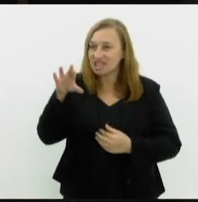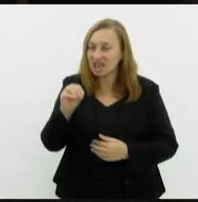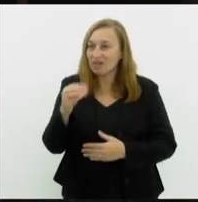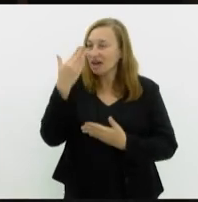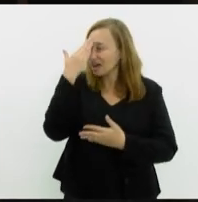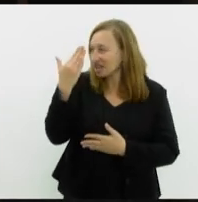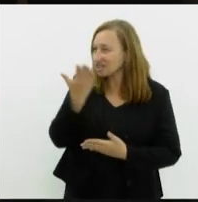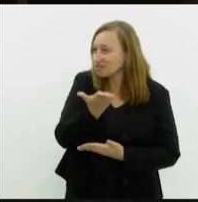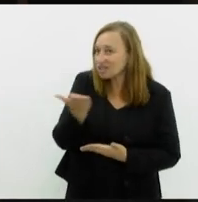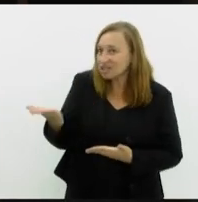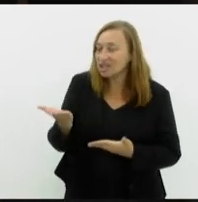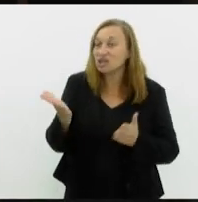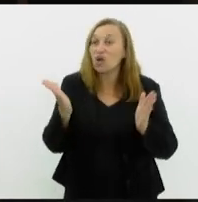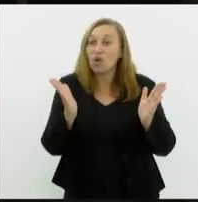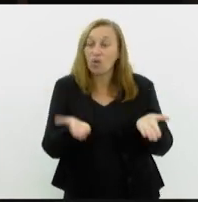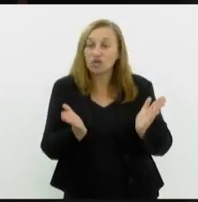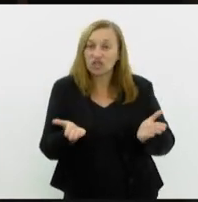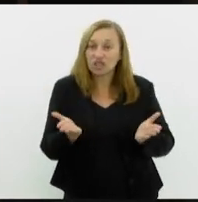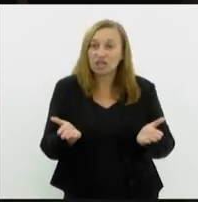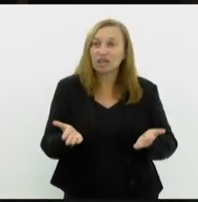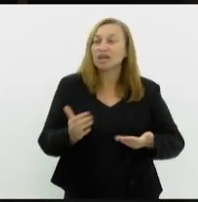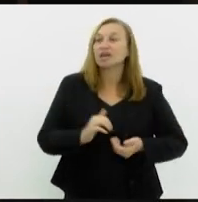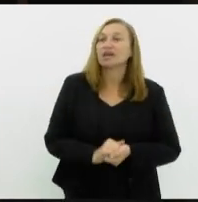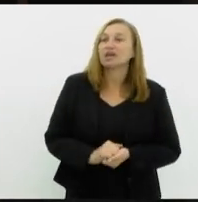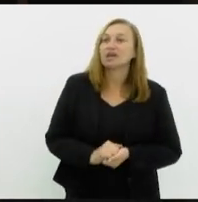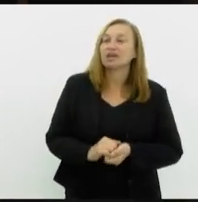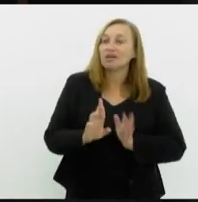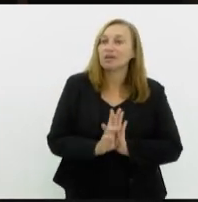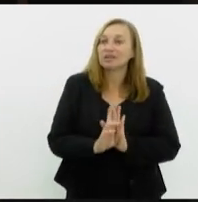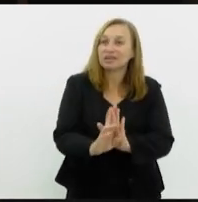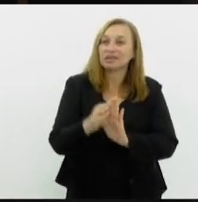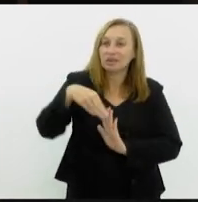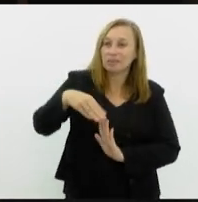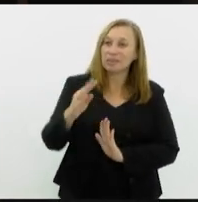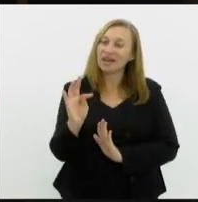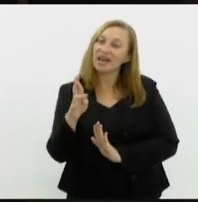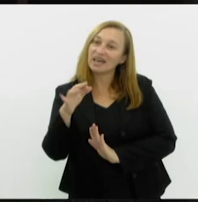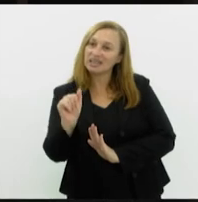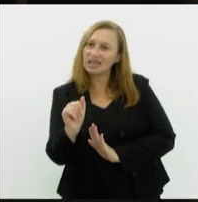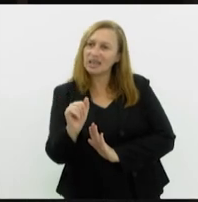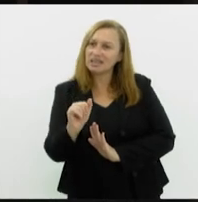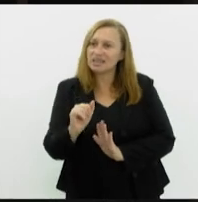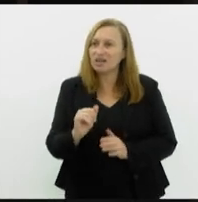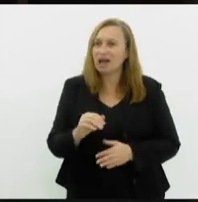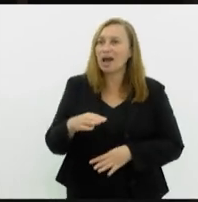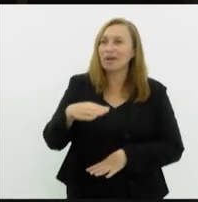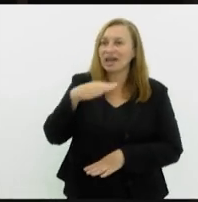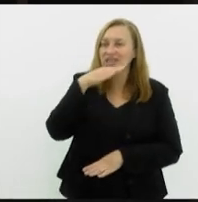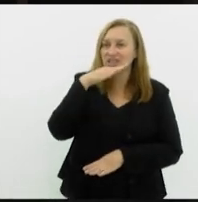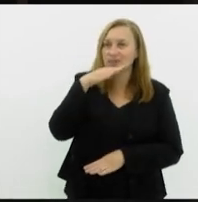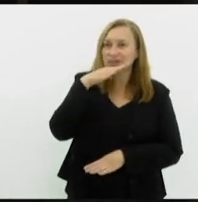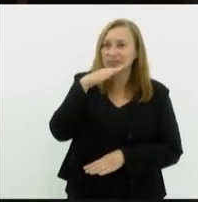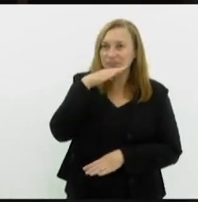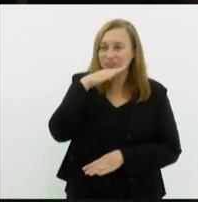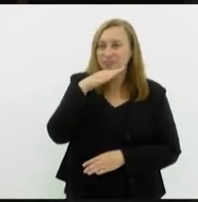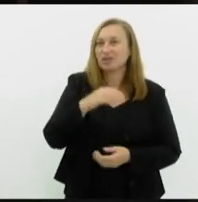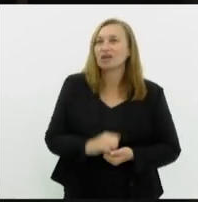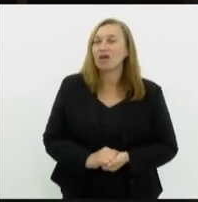a vocês que eu estou hoje aqui representando Mangaratiba, junto com esse grande amigo, deputado Luiz Cláudio